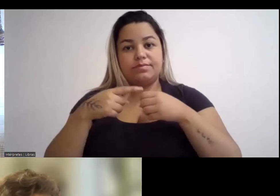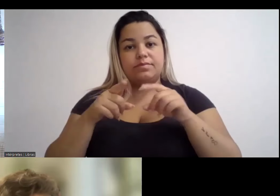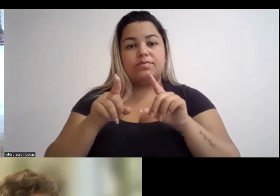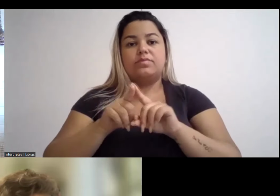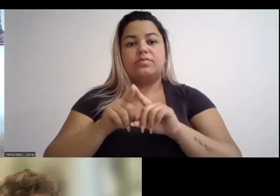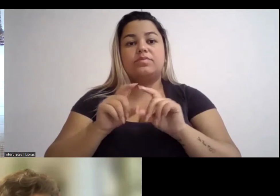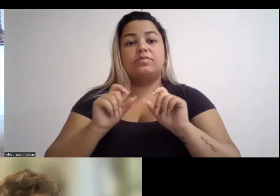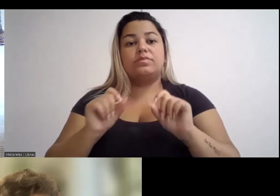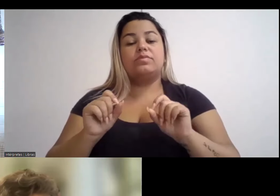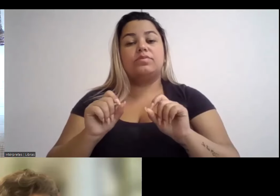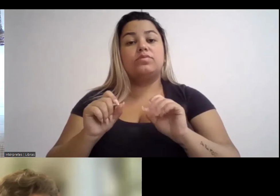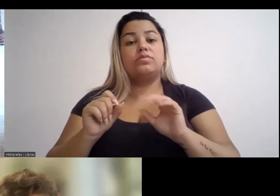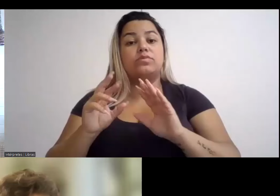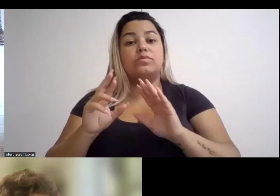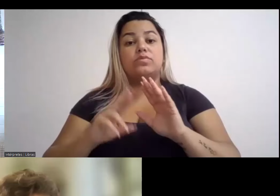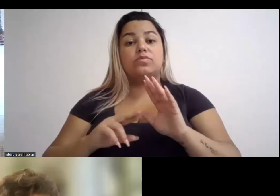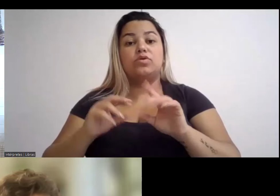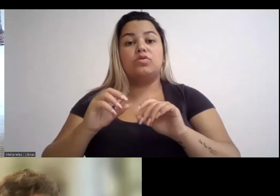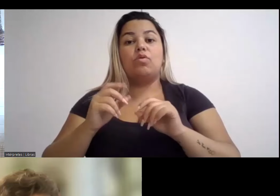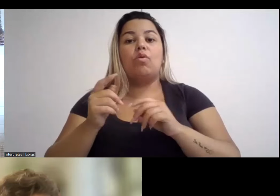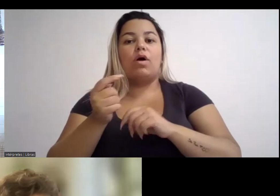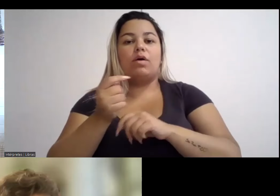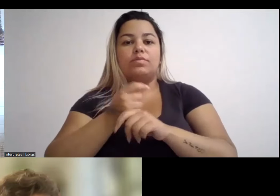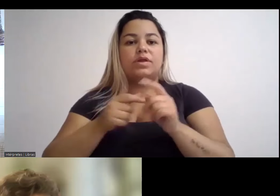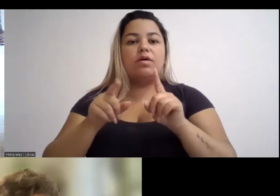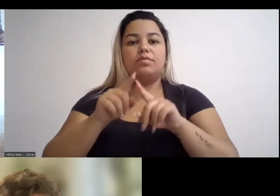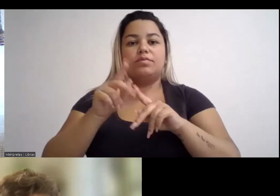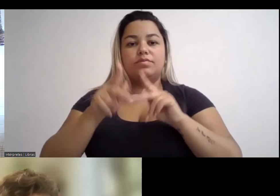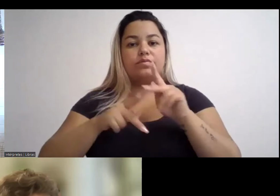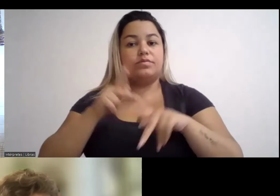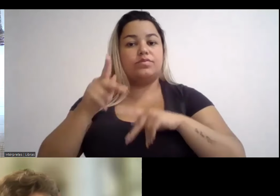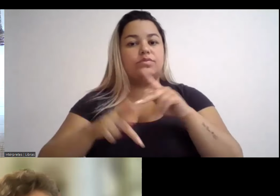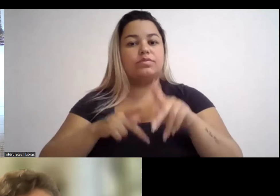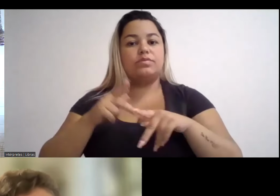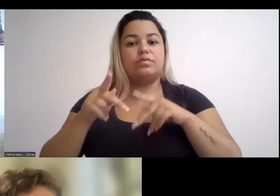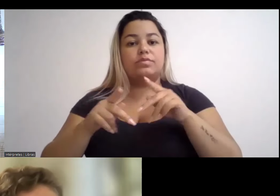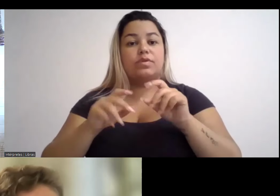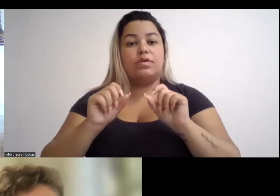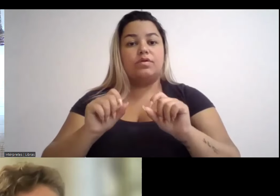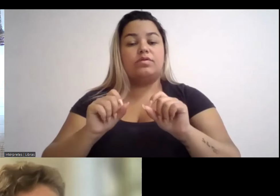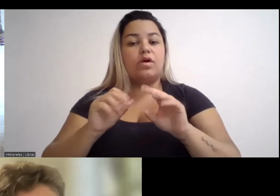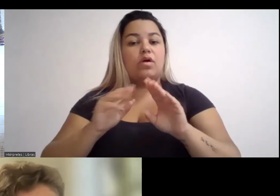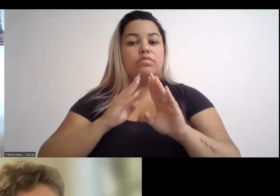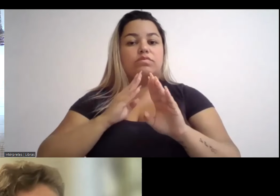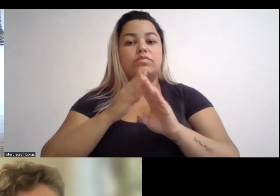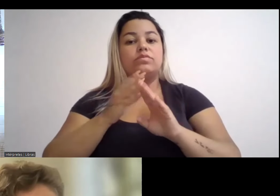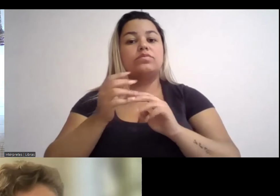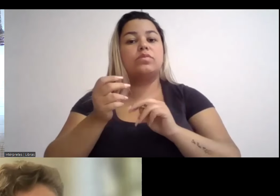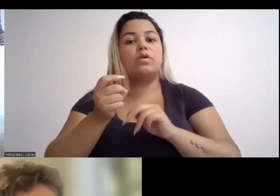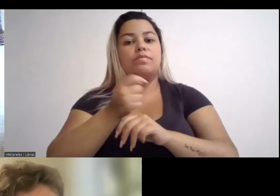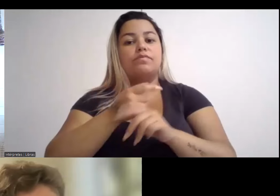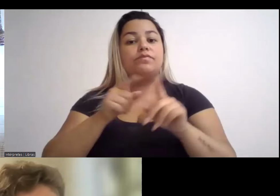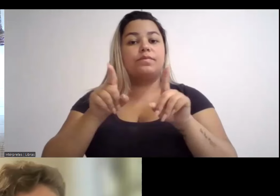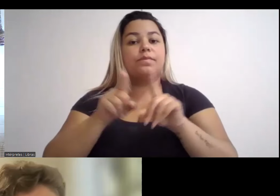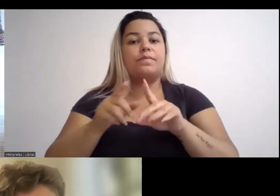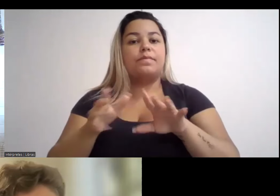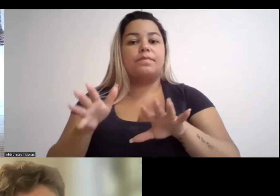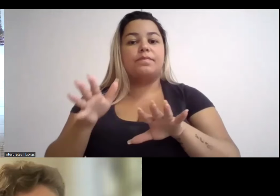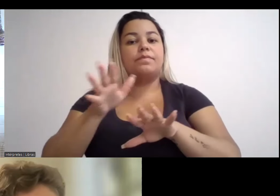dos repertórios, do capital cultural e da emancipação. Entre os princípios da economia criativa, a inclusão